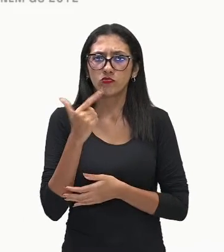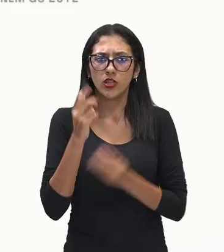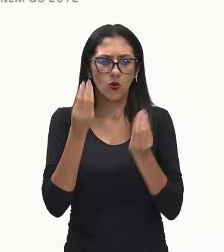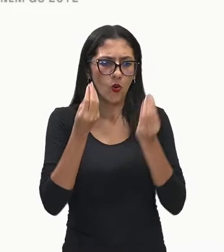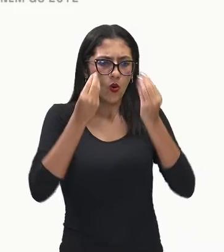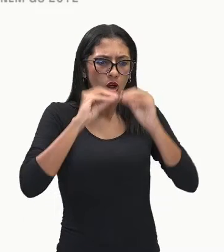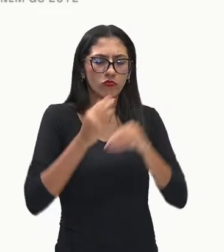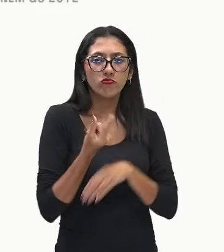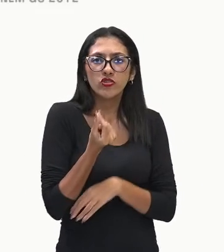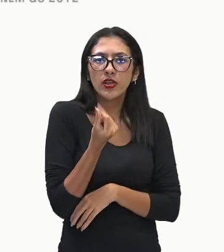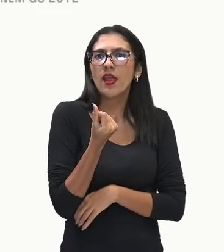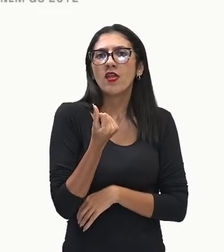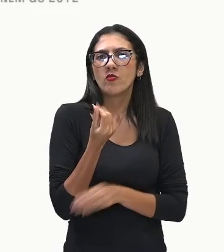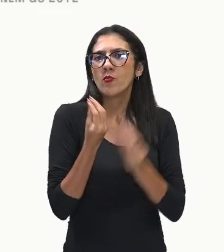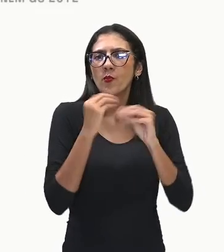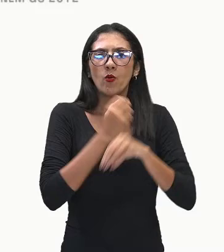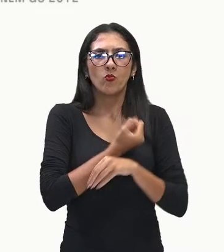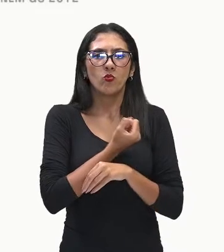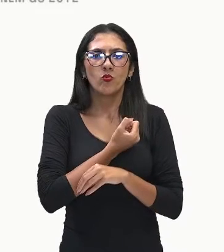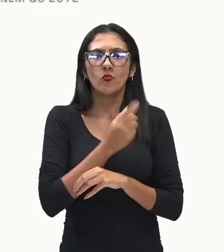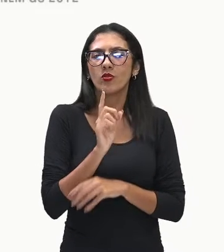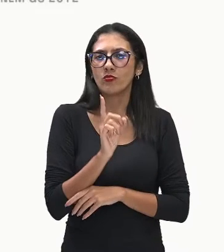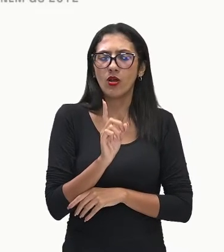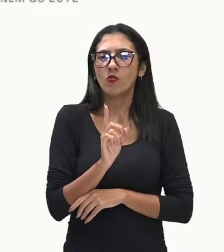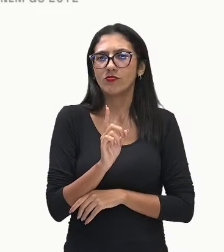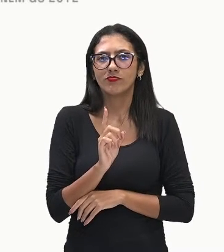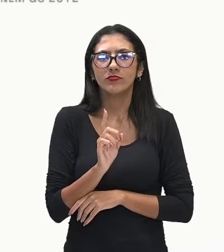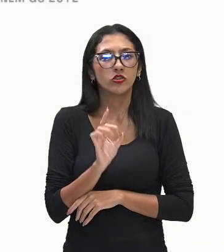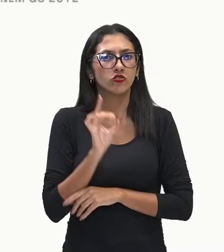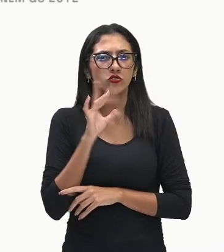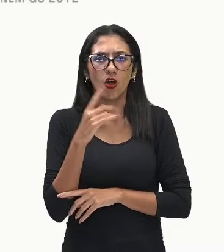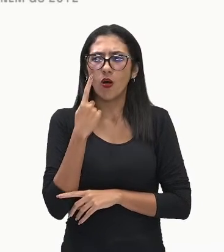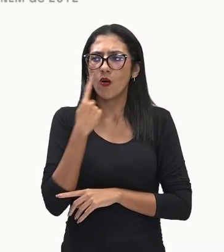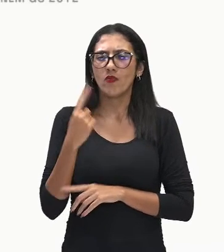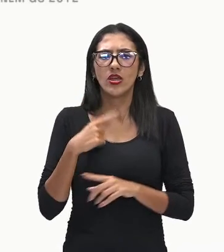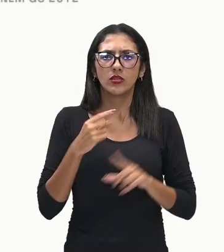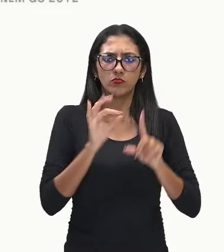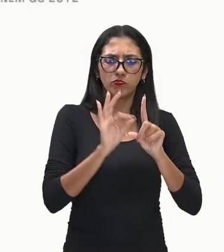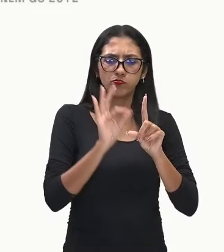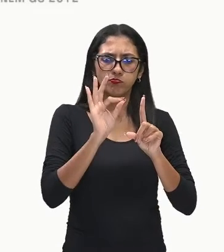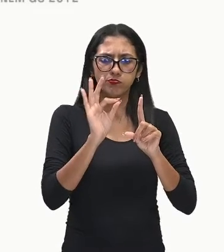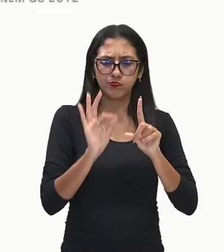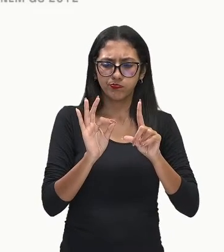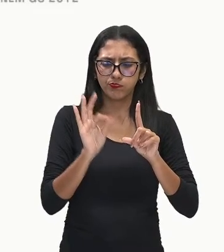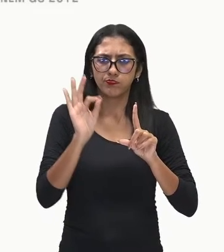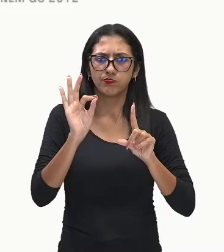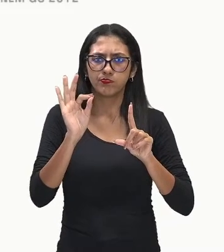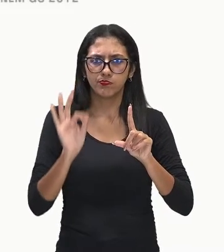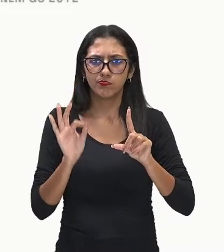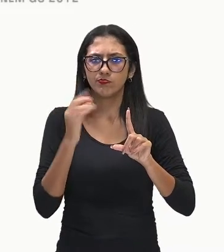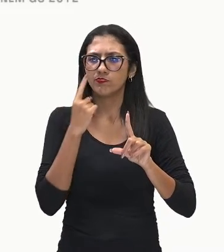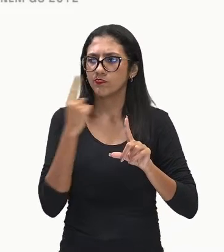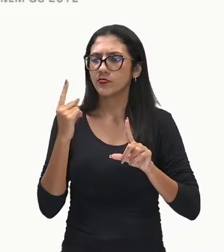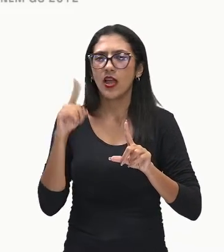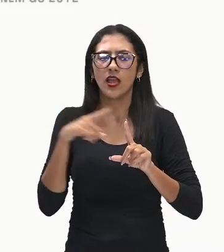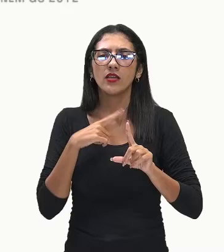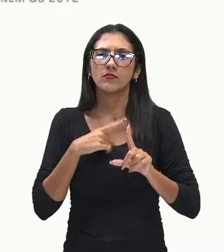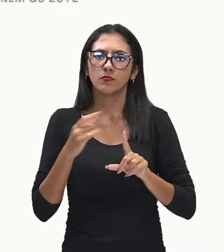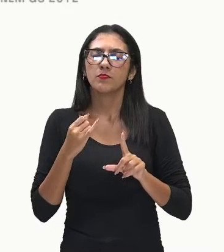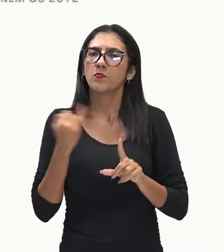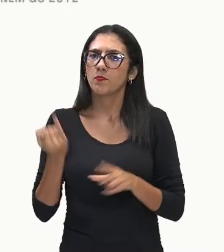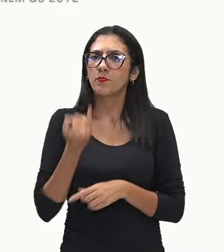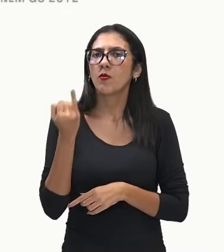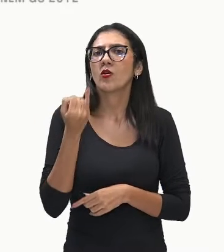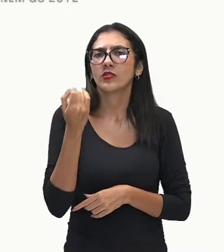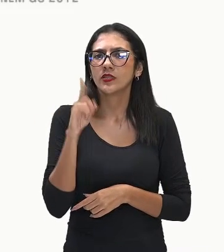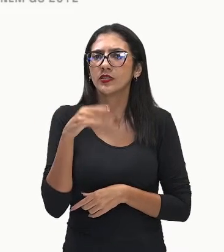numéricos, somente a posição dos pontos. Então isso daqui também é um dado que vale a pena, que é